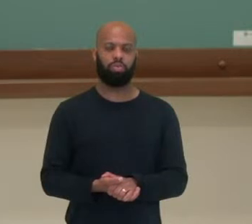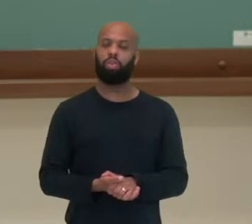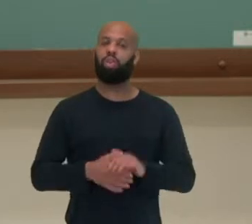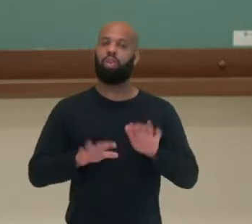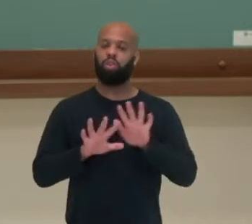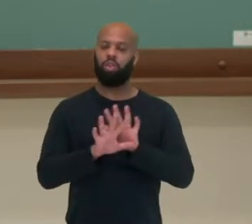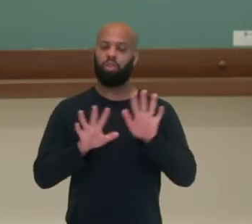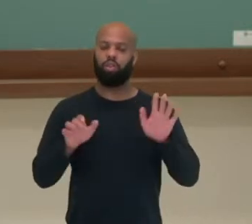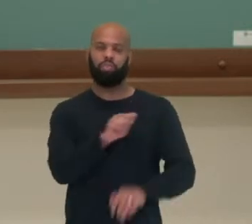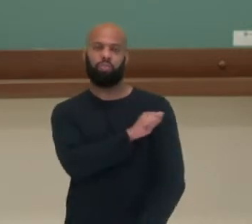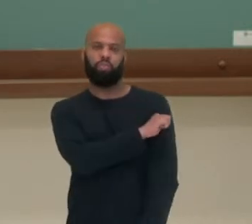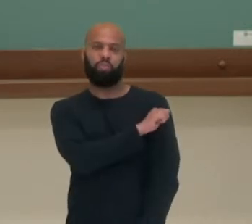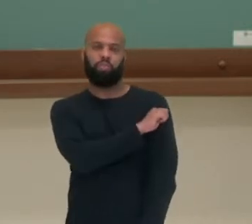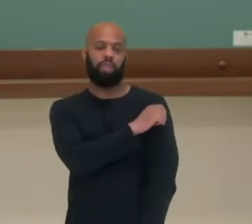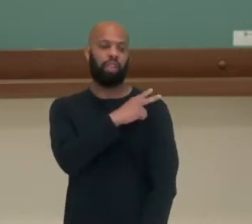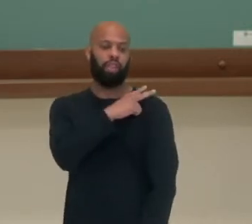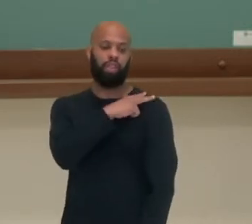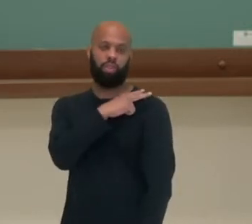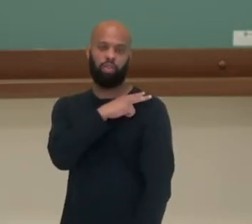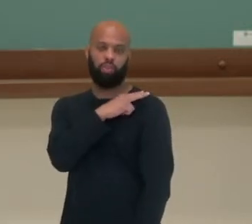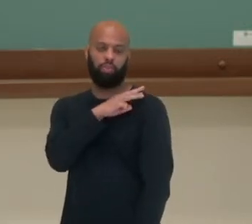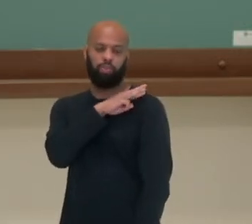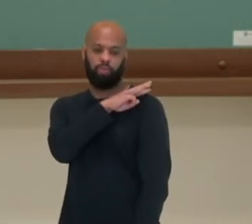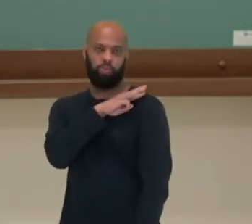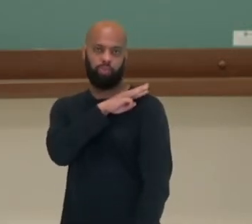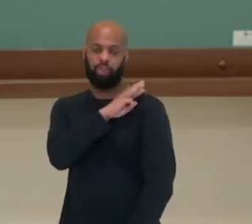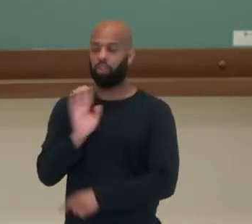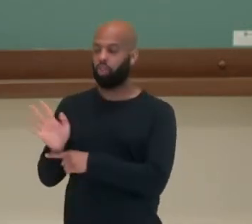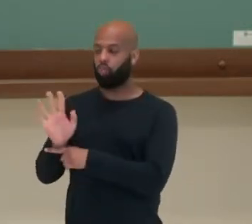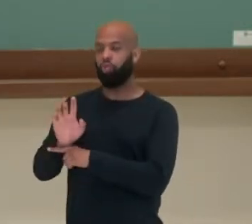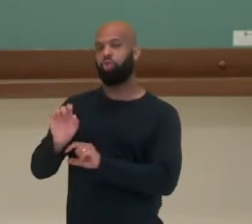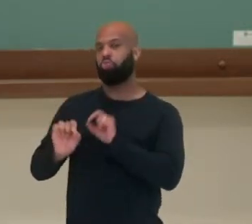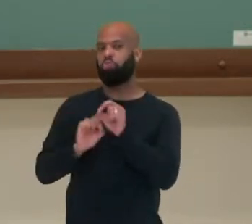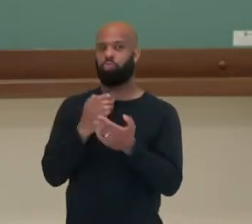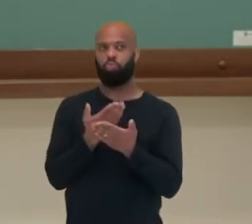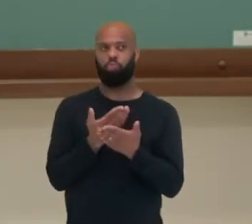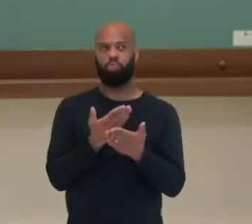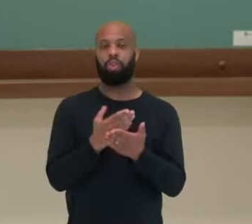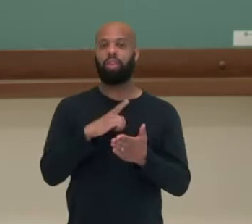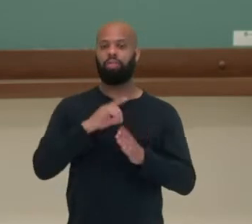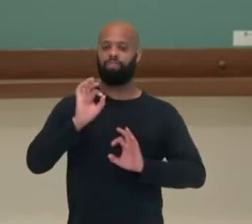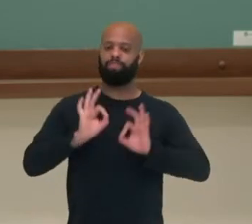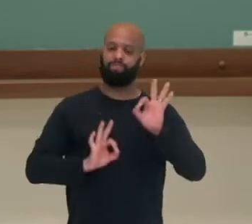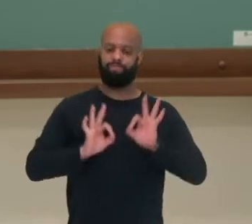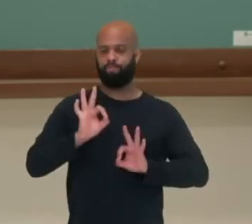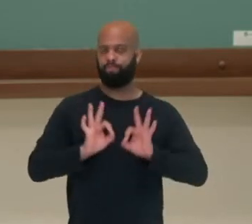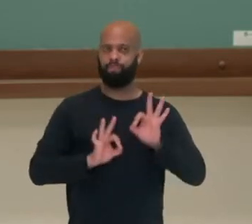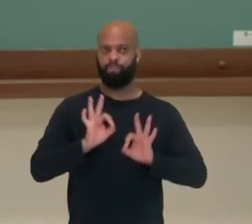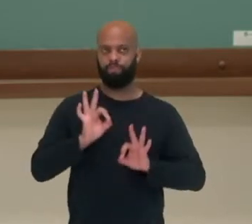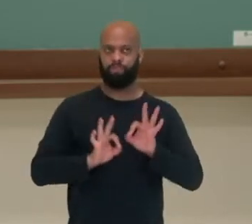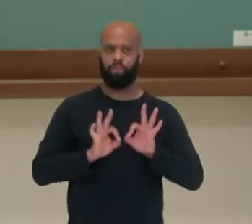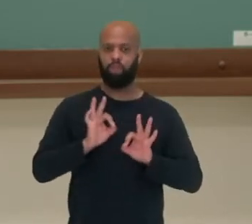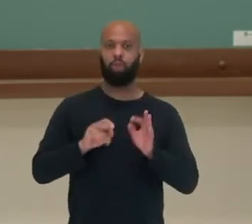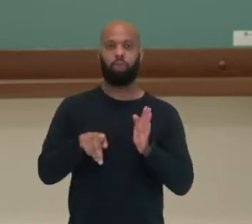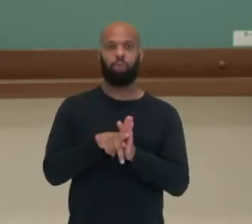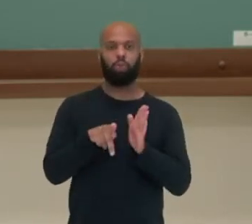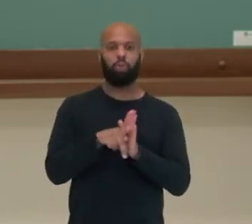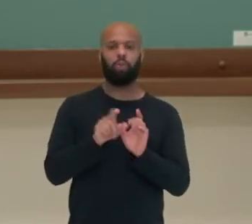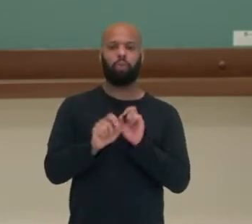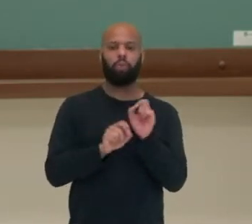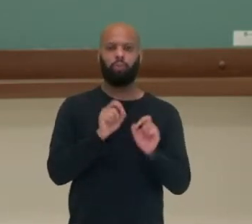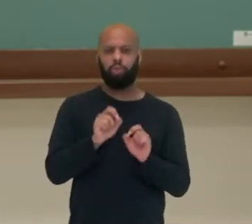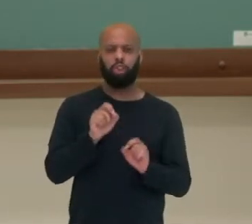Olá, estudantes da segunda série do ensino médio. Nesse vídeo vamos falar de organização do